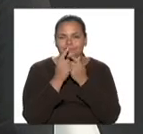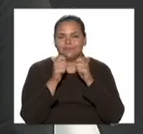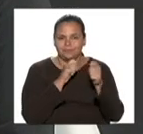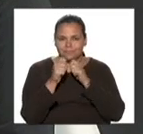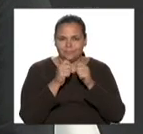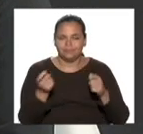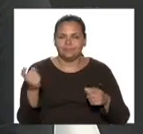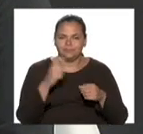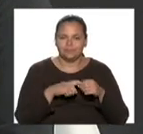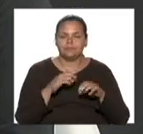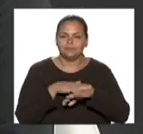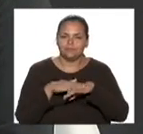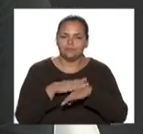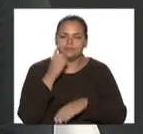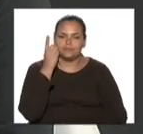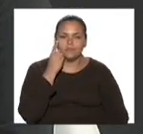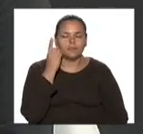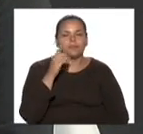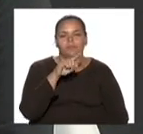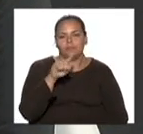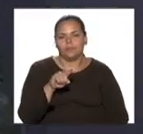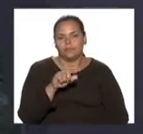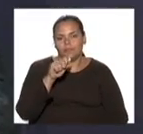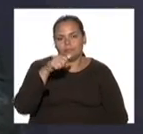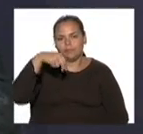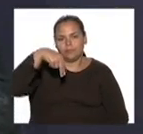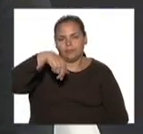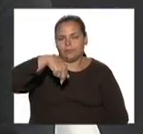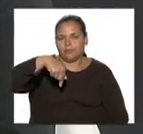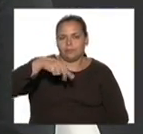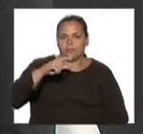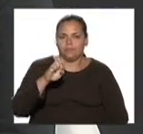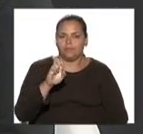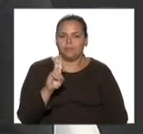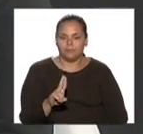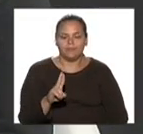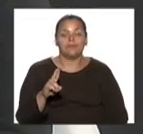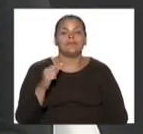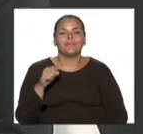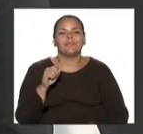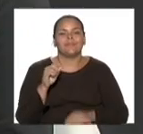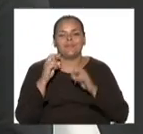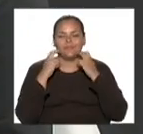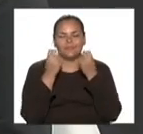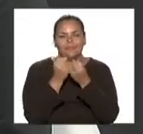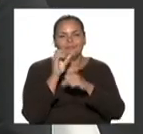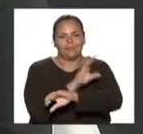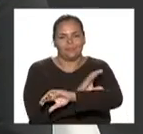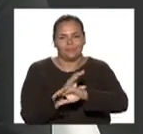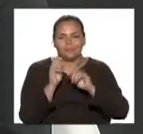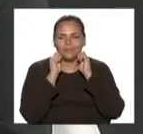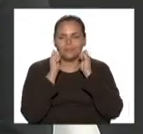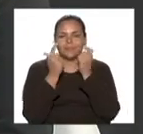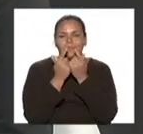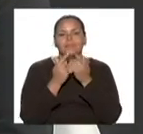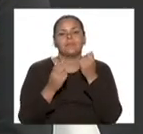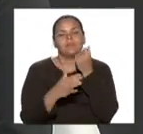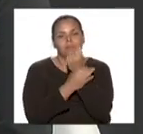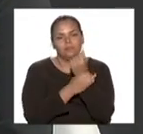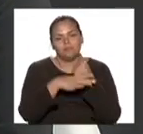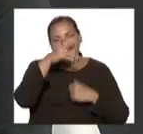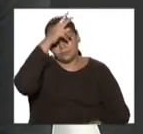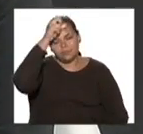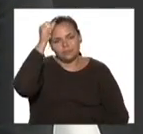Alerj Entrevista está de volta conversando hoje com o deputado Zaqueu Teixeira sobre as atividades da Comissão de Cultura da Alerj e sobre